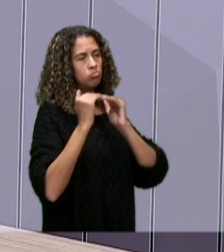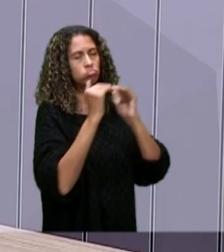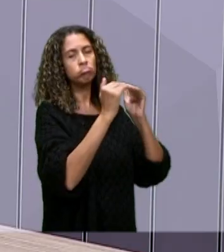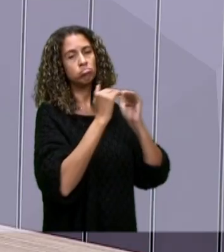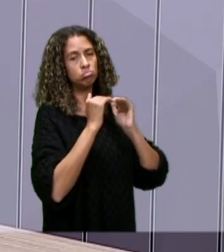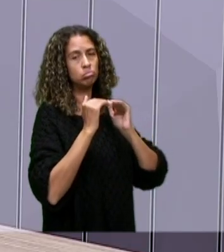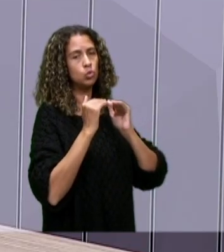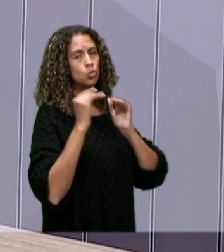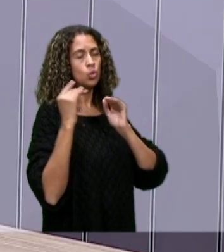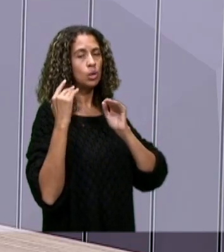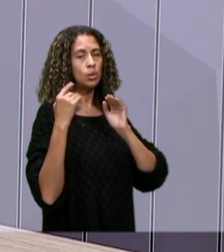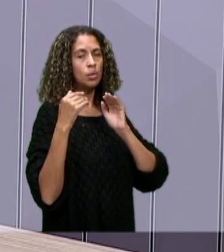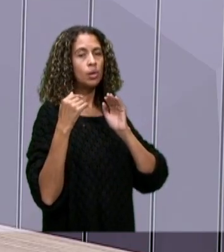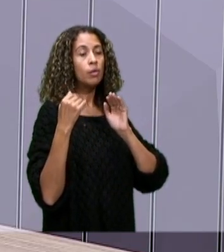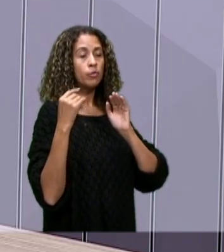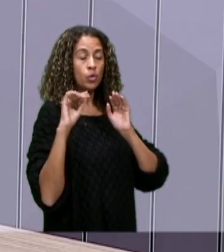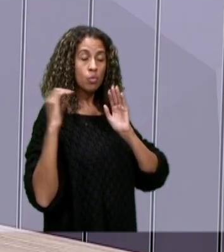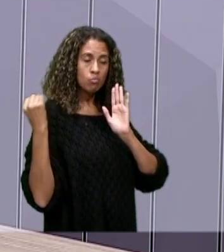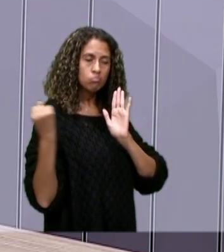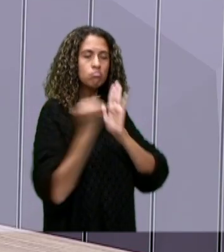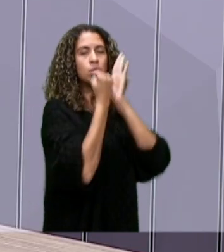de que foi um evento